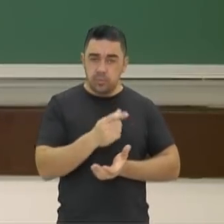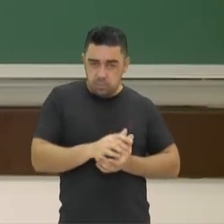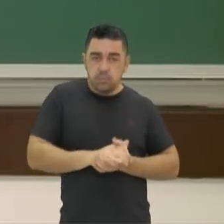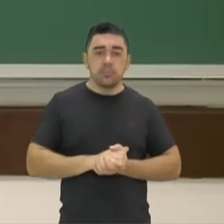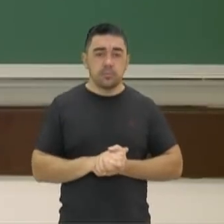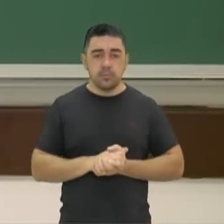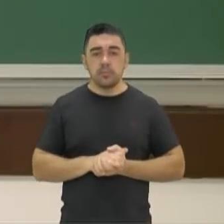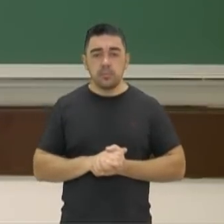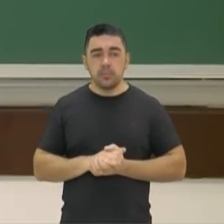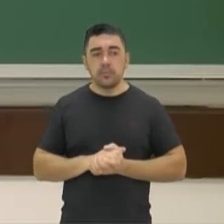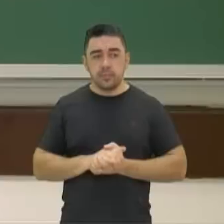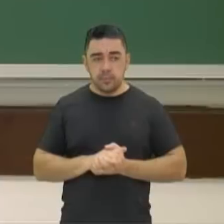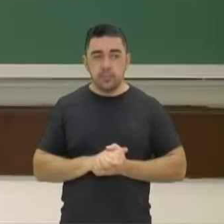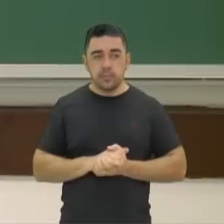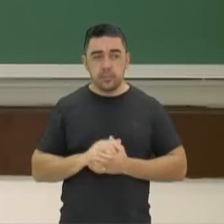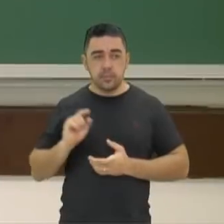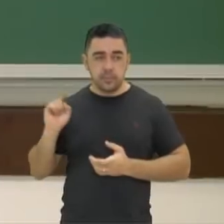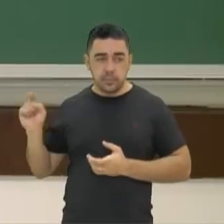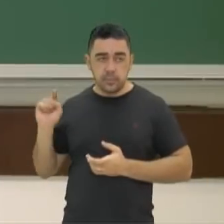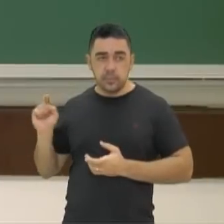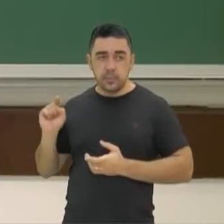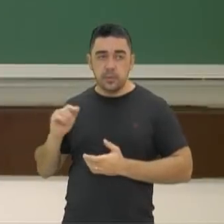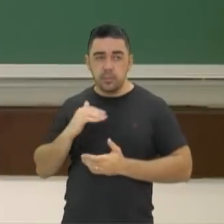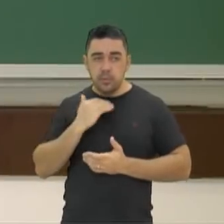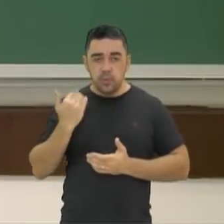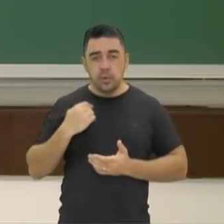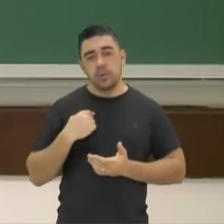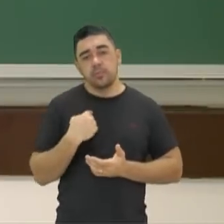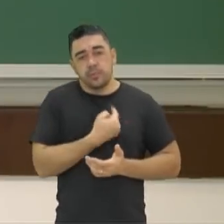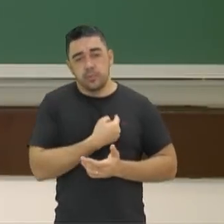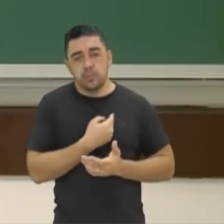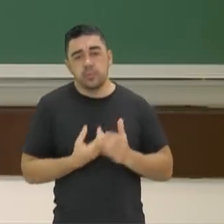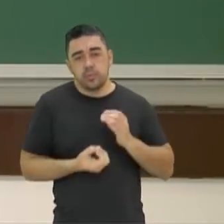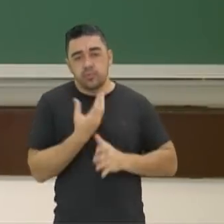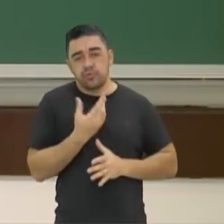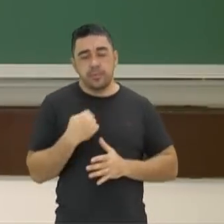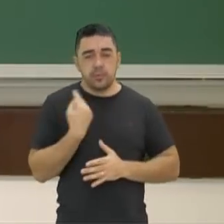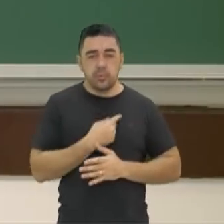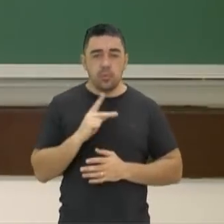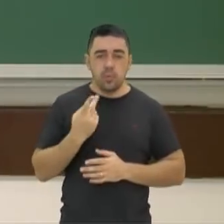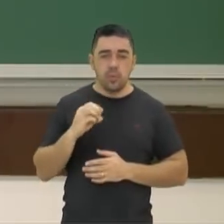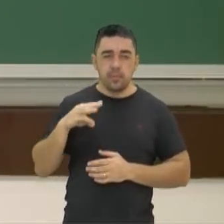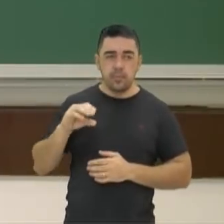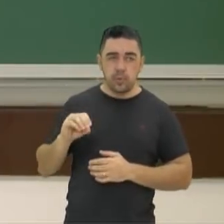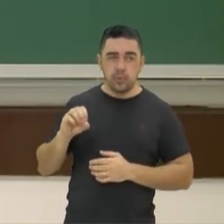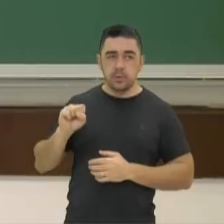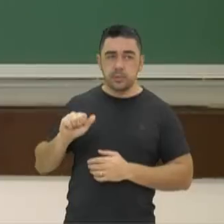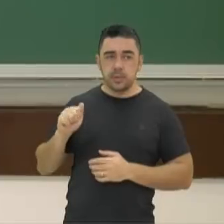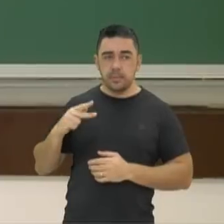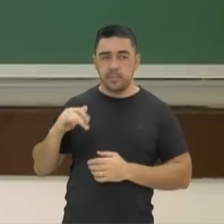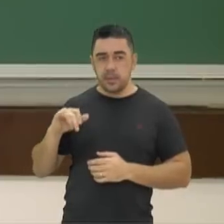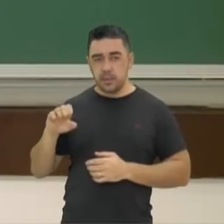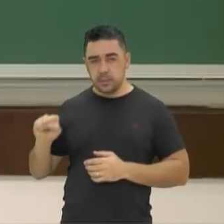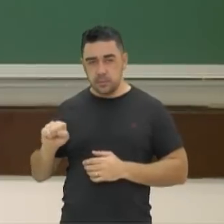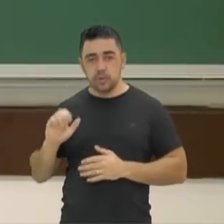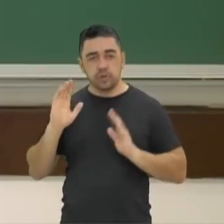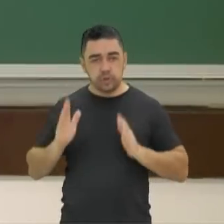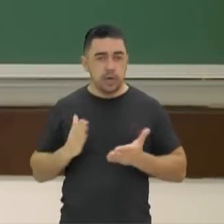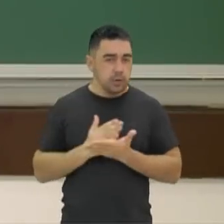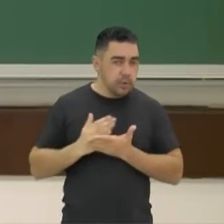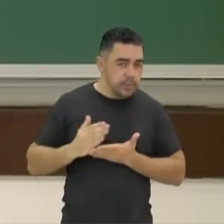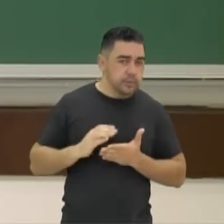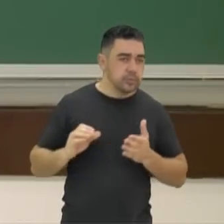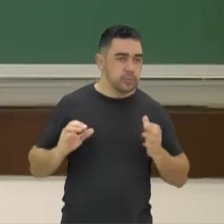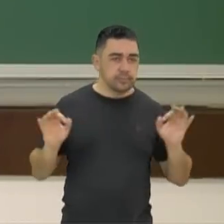tempo no planeta. E ali ainda está dizendo que eles foram extintos pelo nosso grupo, do Homo sapiens. Né? Olha só, a gente já começou, chegou a extinguir uma espécie